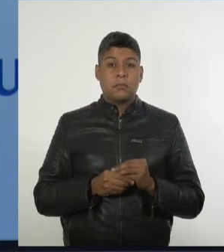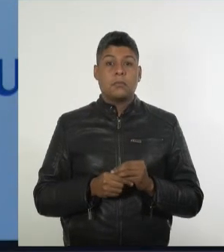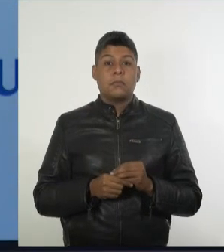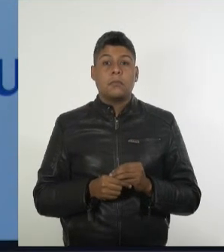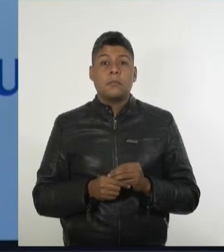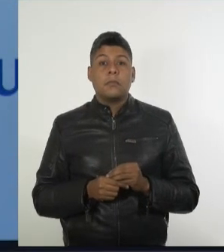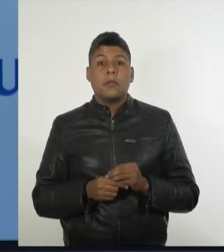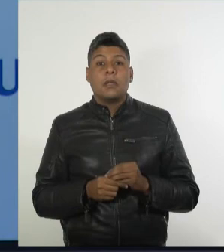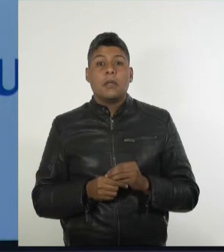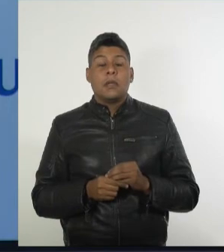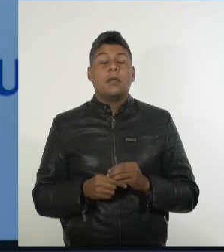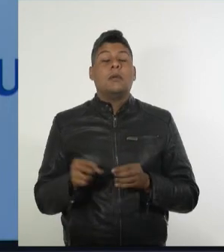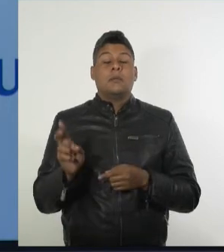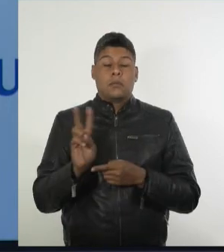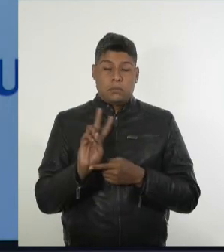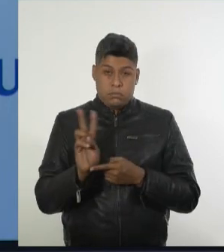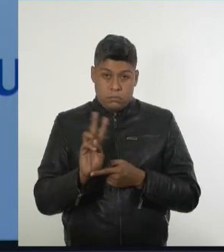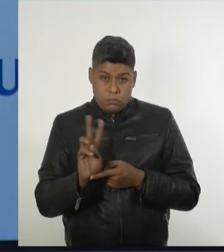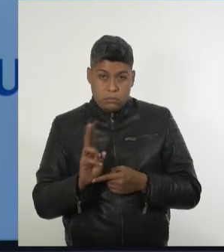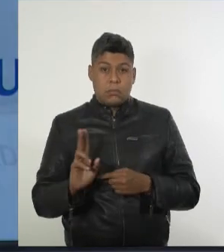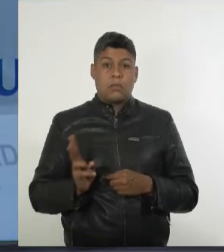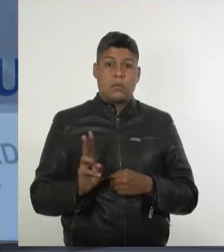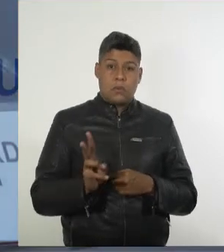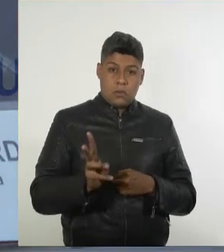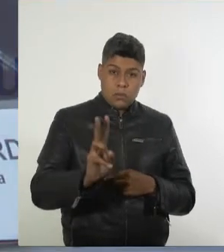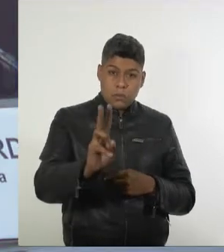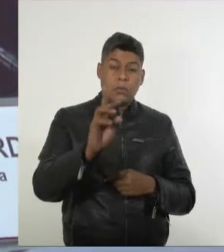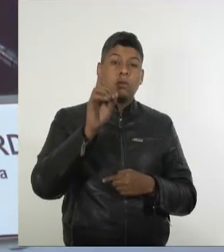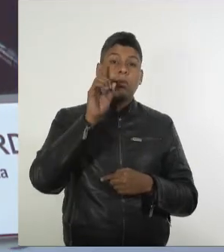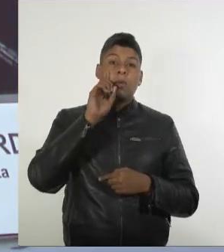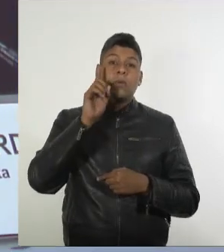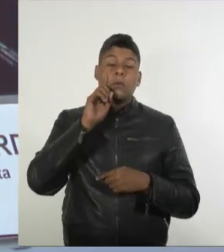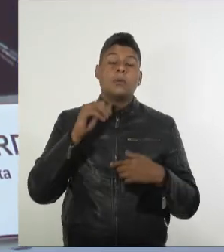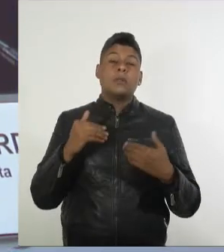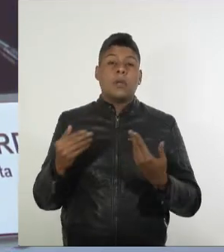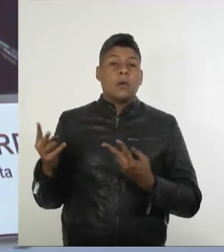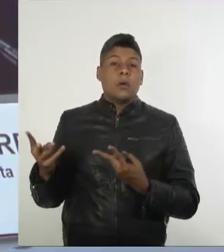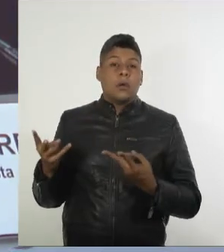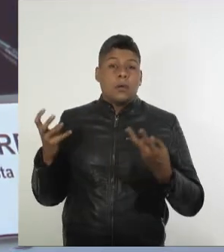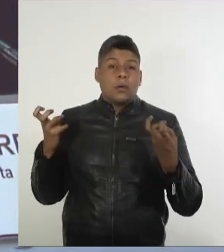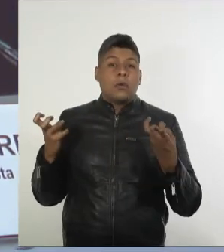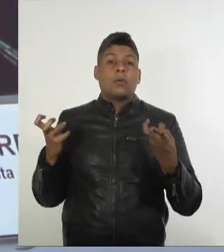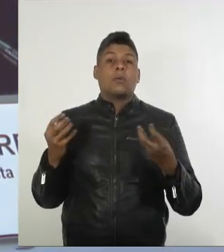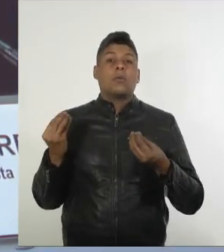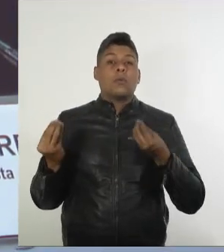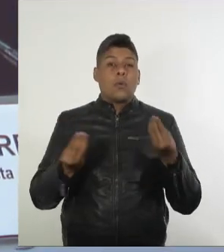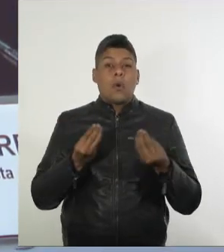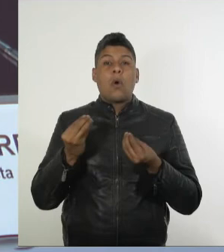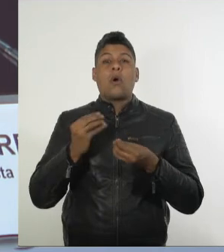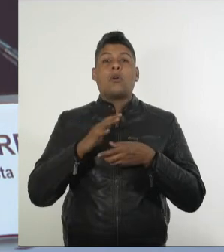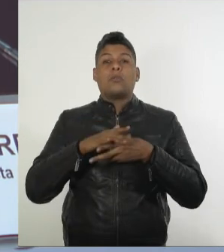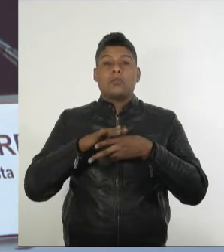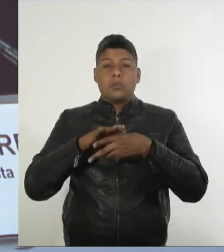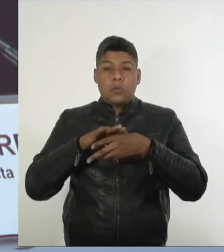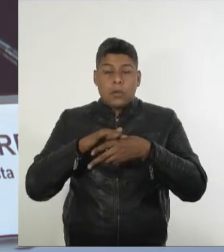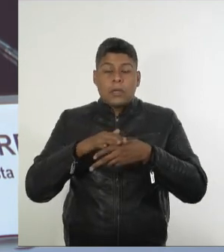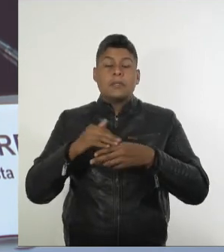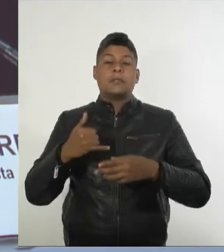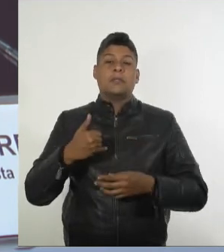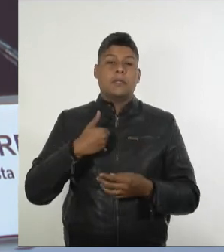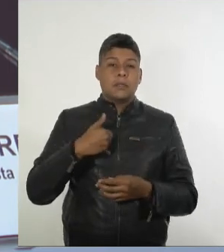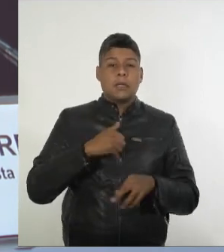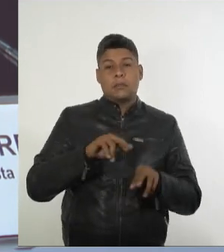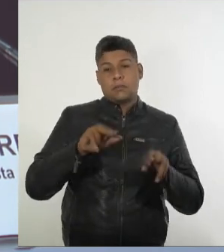completar que a gente segue monitorando a situação epidemiológica diariamente, né? Então, observando também o comportamento da doença nas diferentes faixas